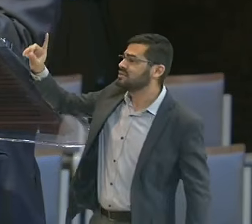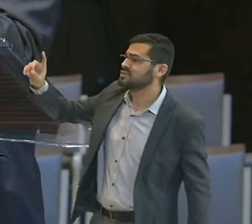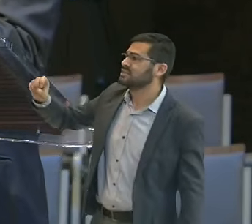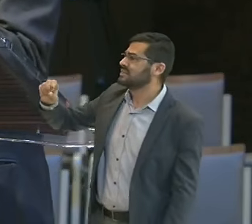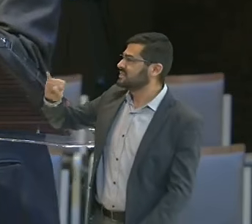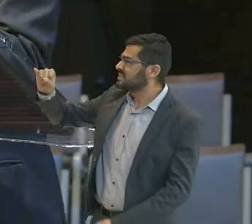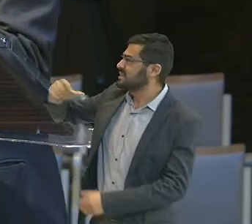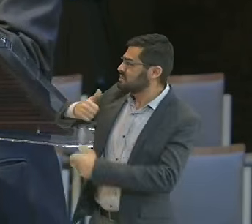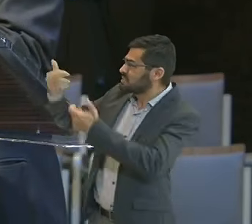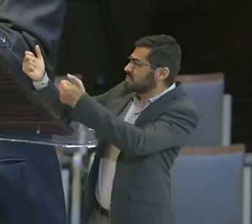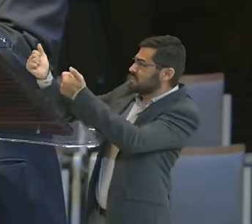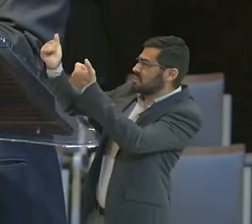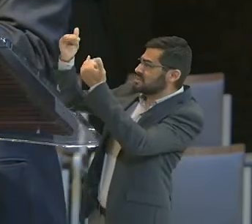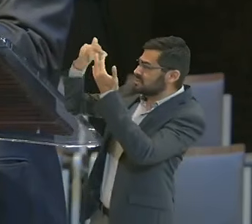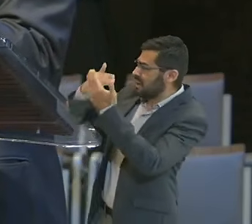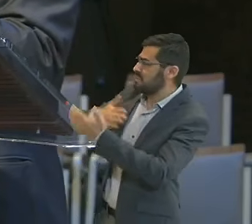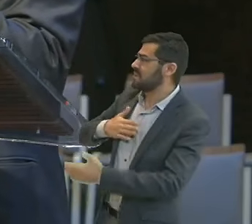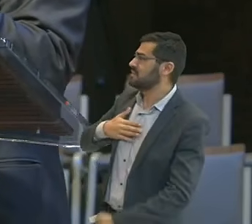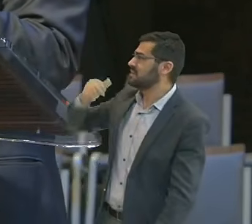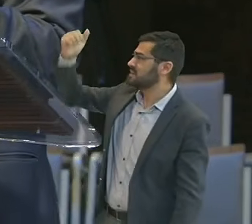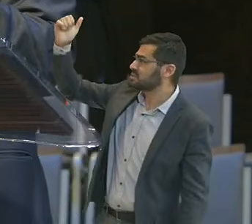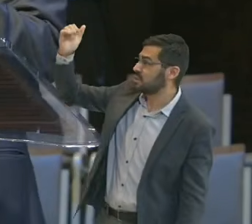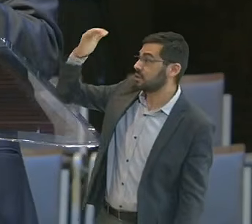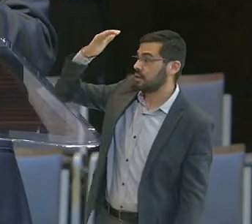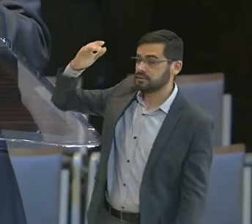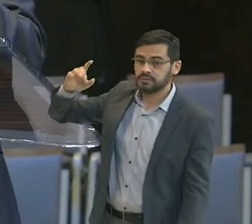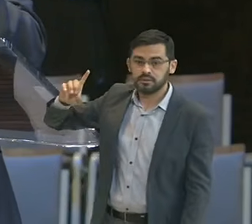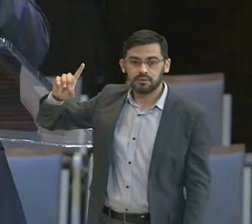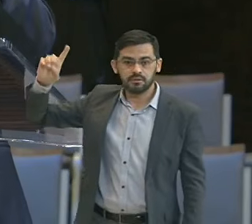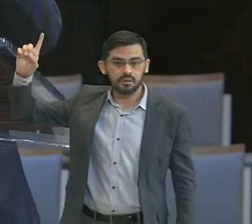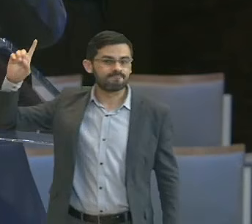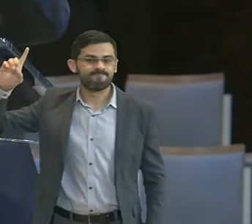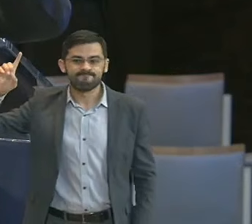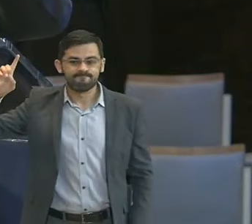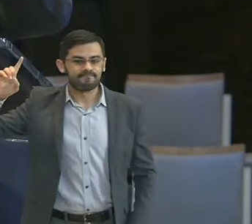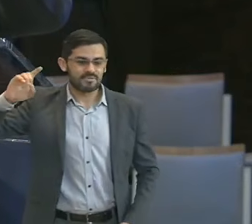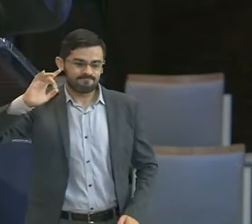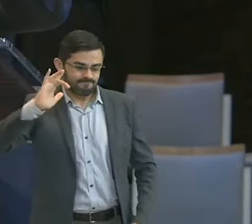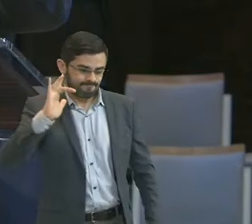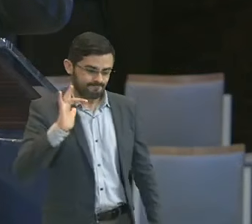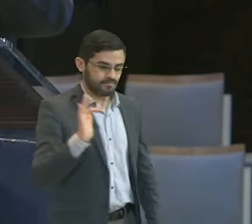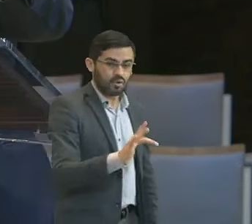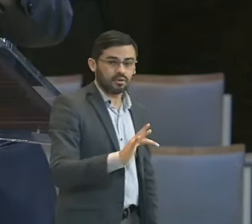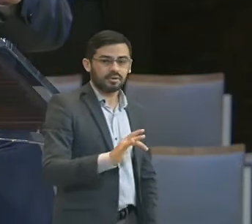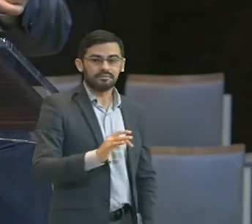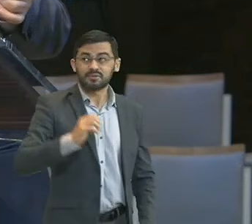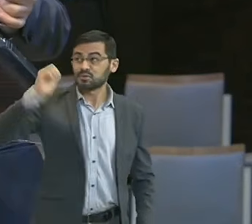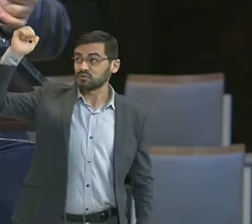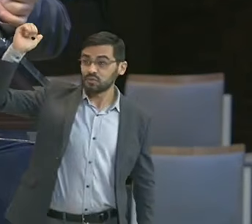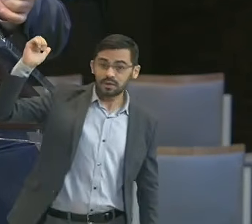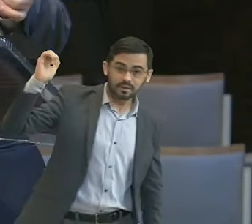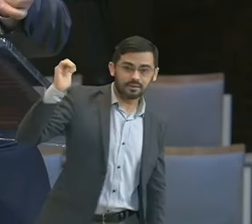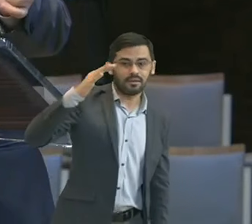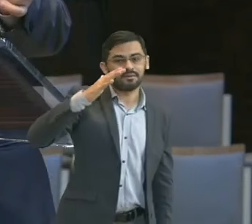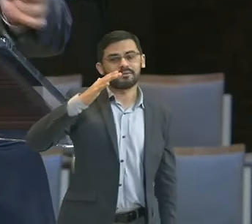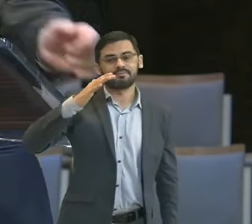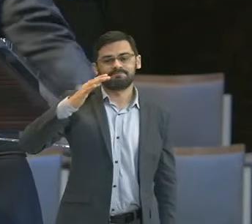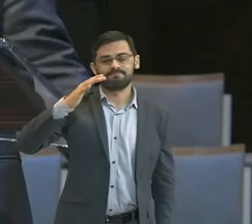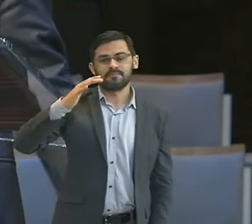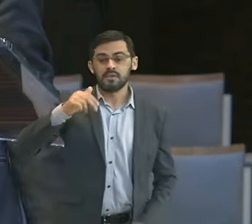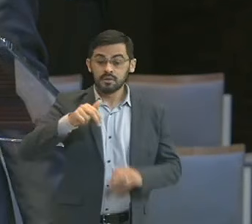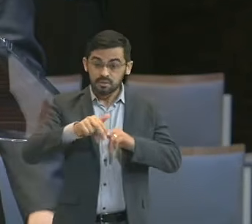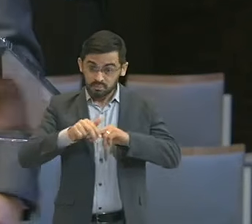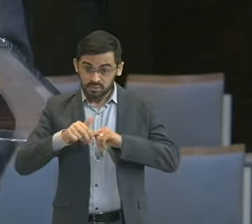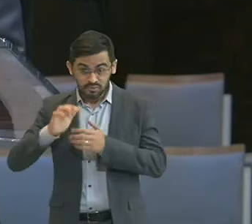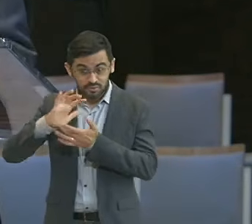suprimento da tua graça para mim? E Ele então marca a nossa vida com a sua graça. Por